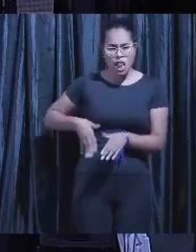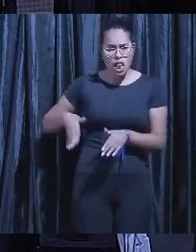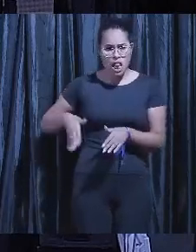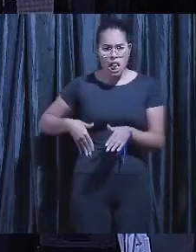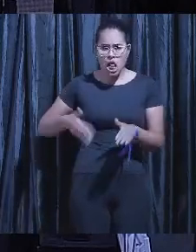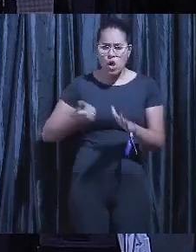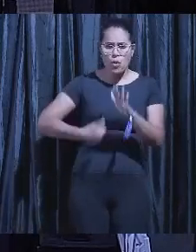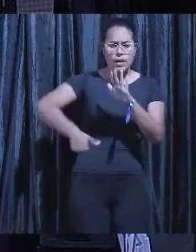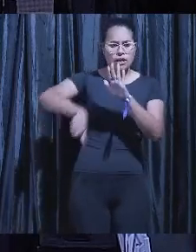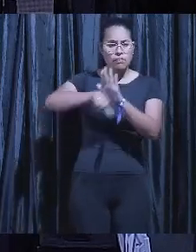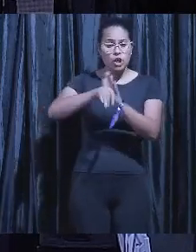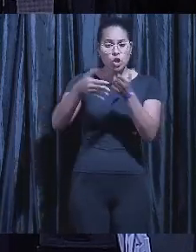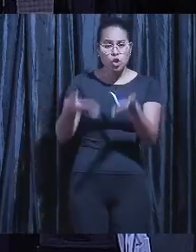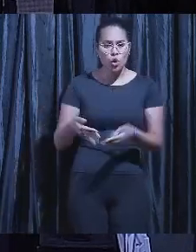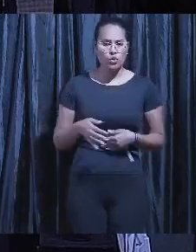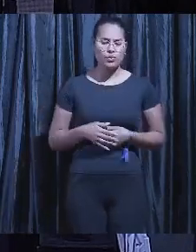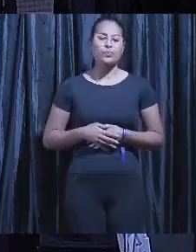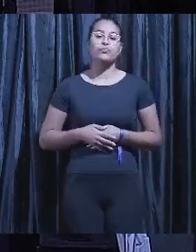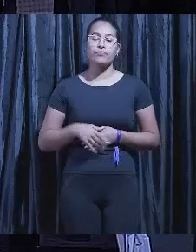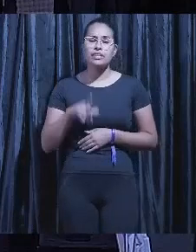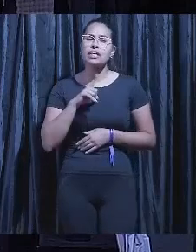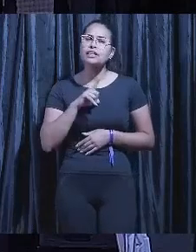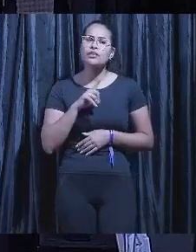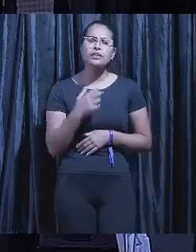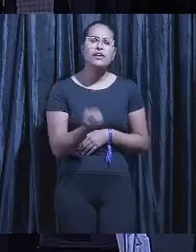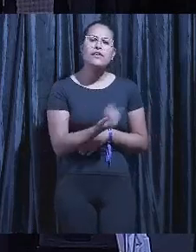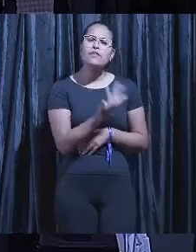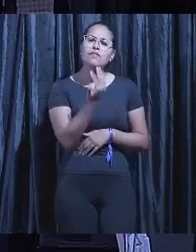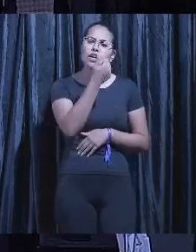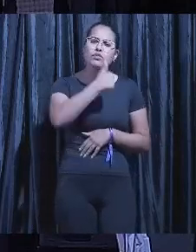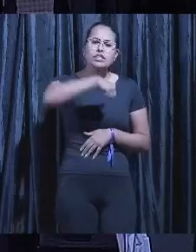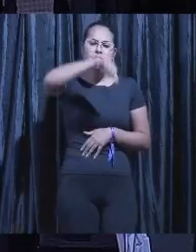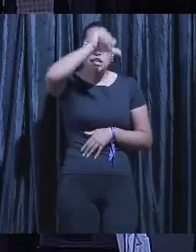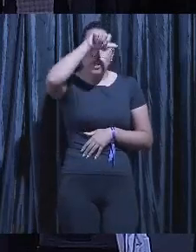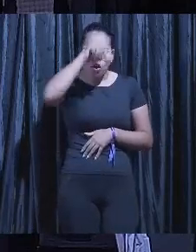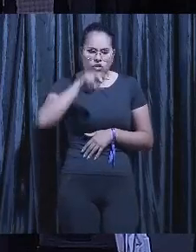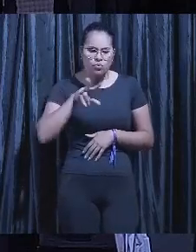vai, como é que eu posso dizer,